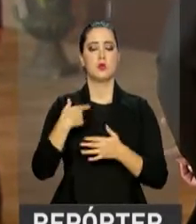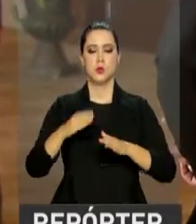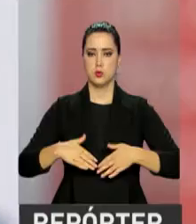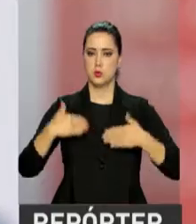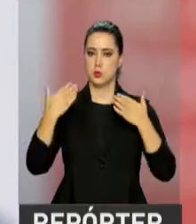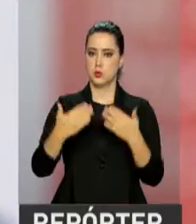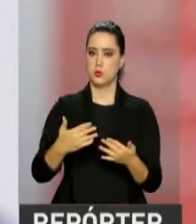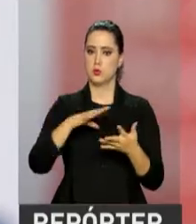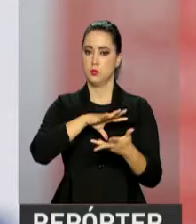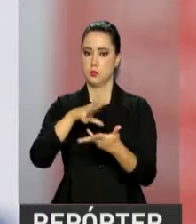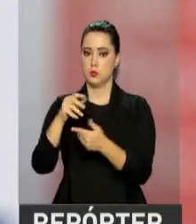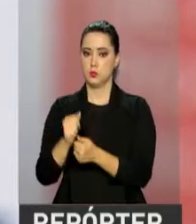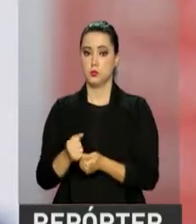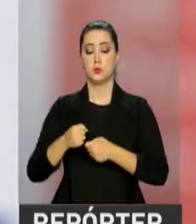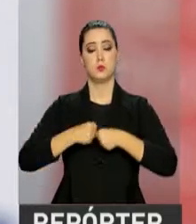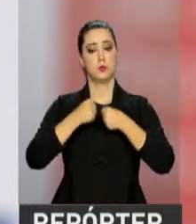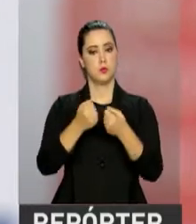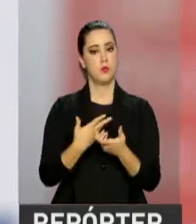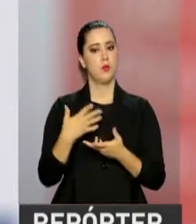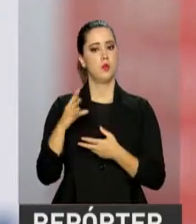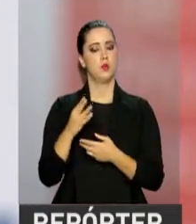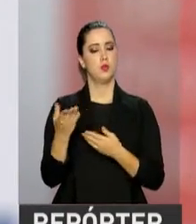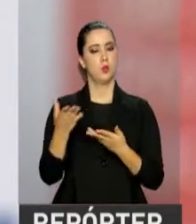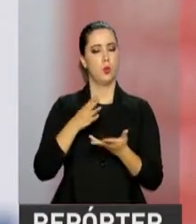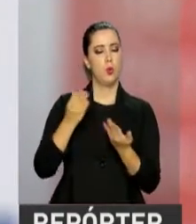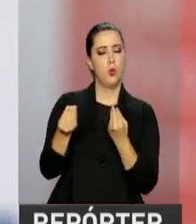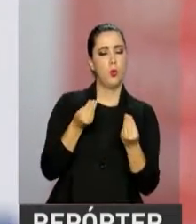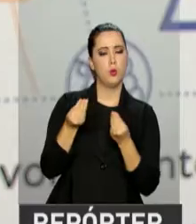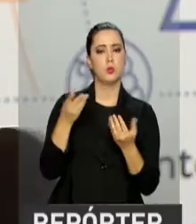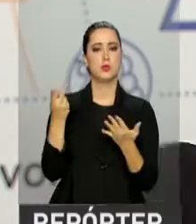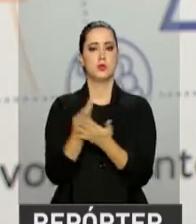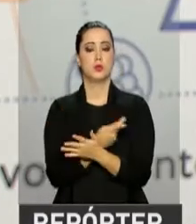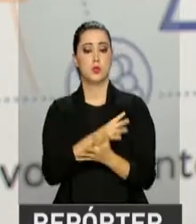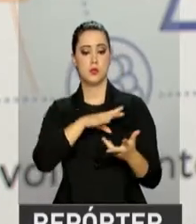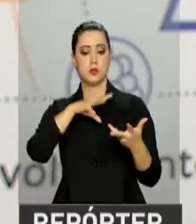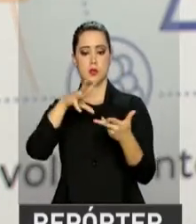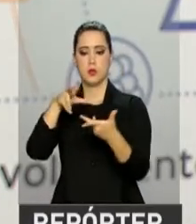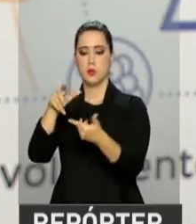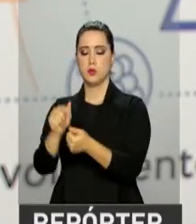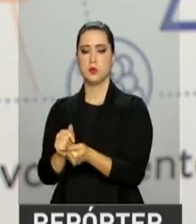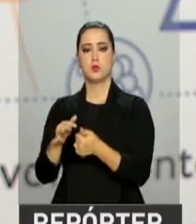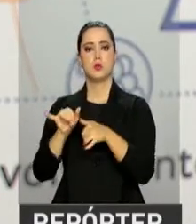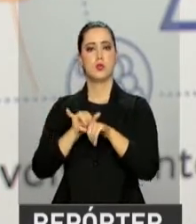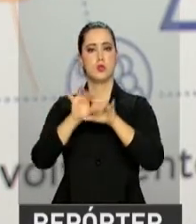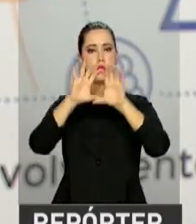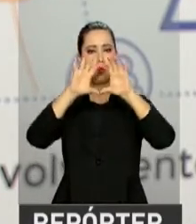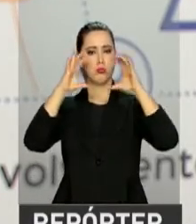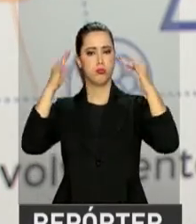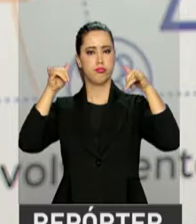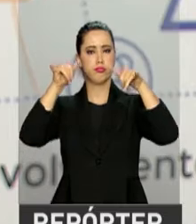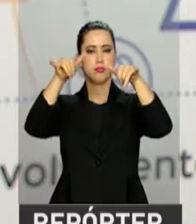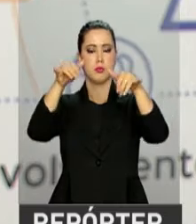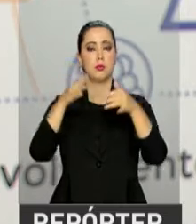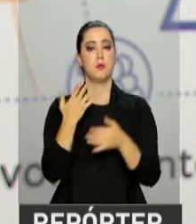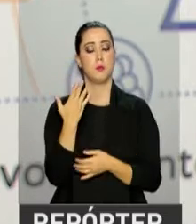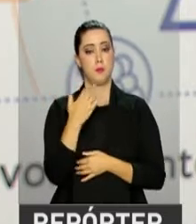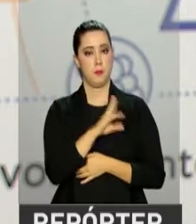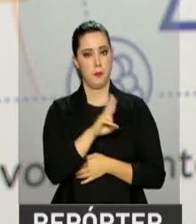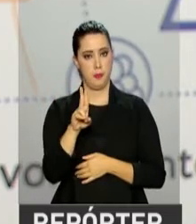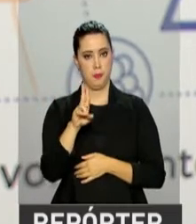global ele fala do processo de internacionalização do setor aeroespacial a embraer tem um